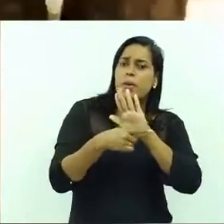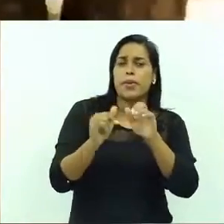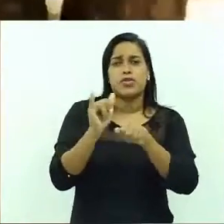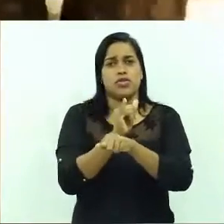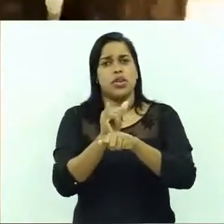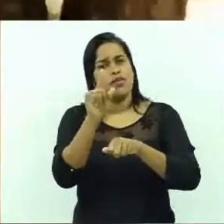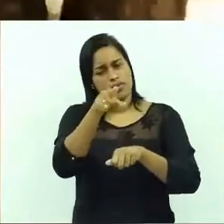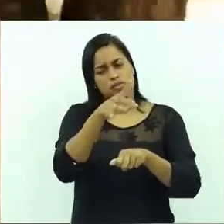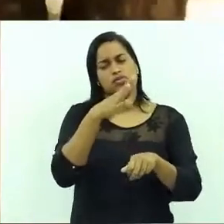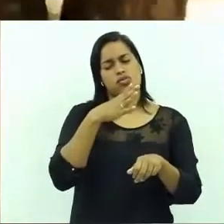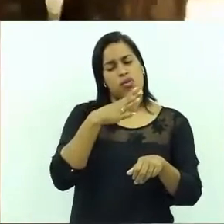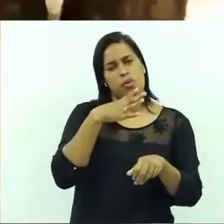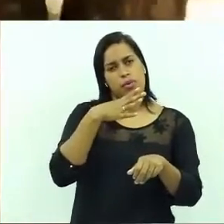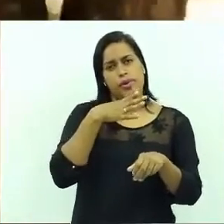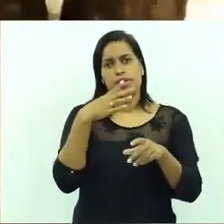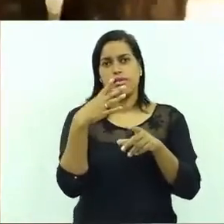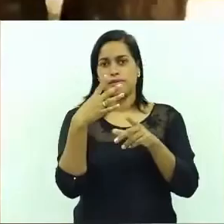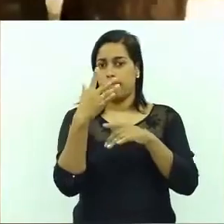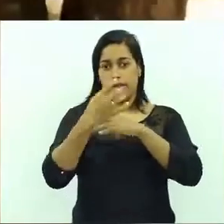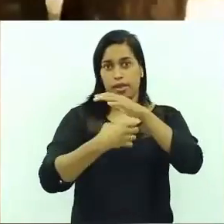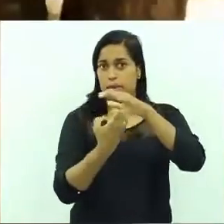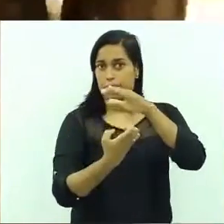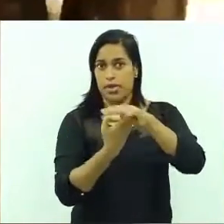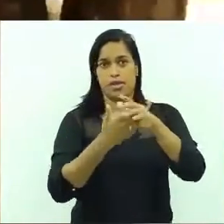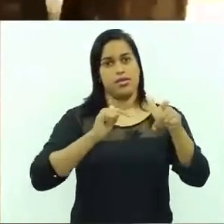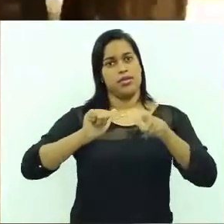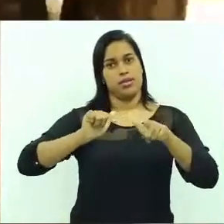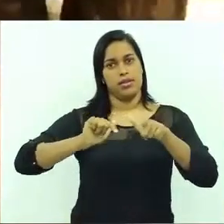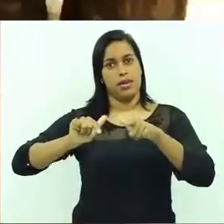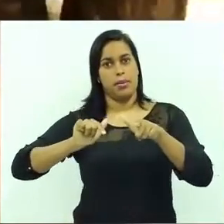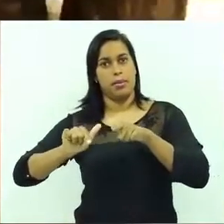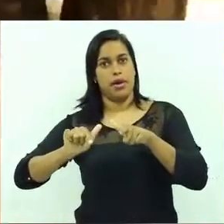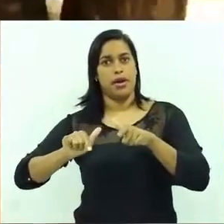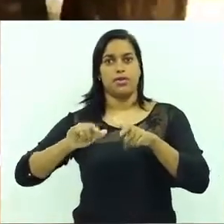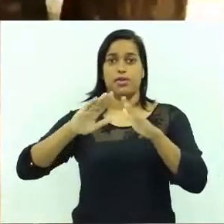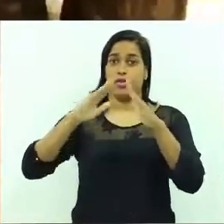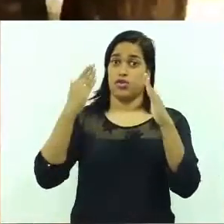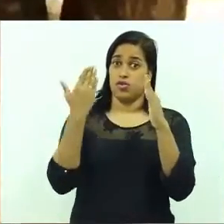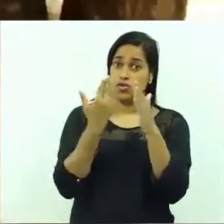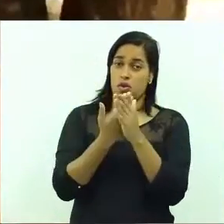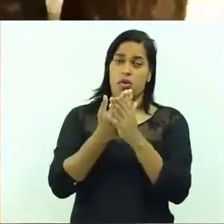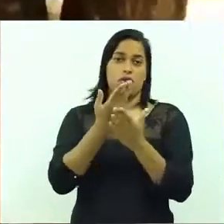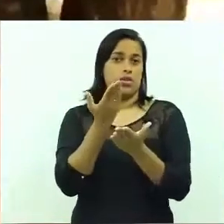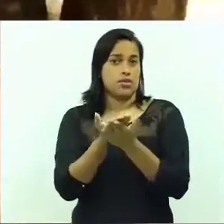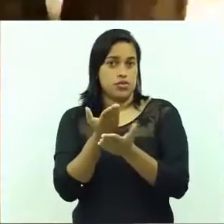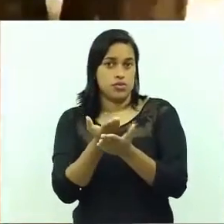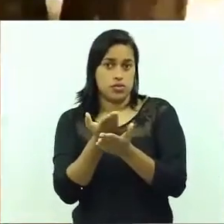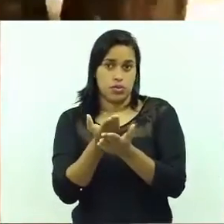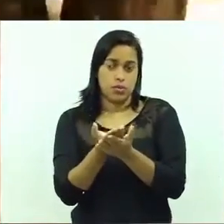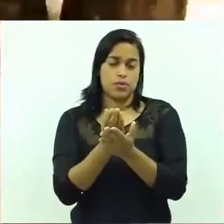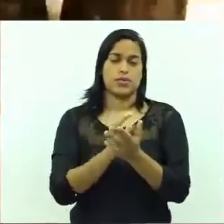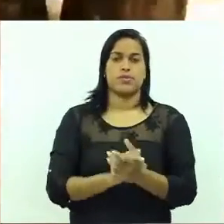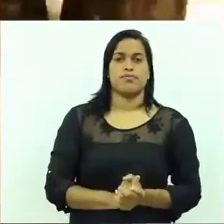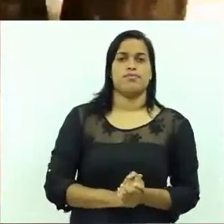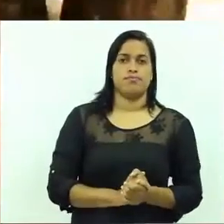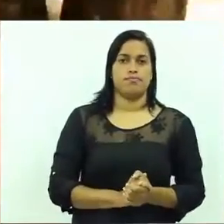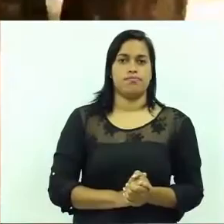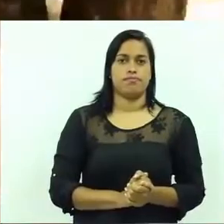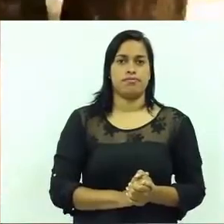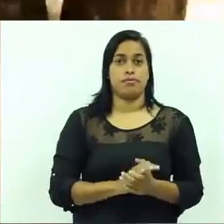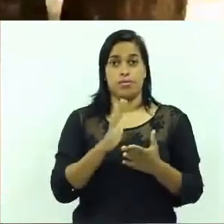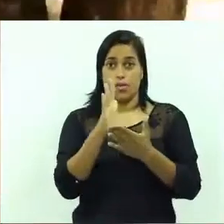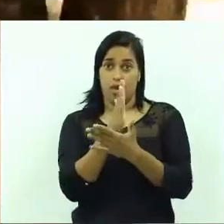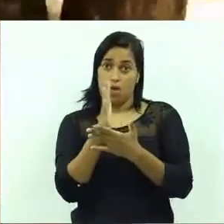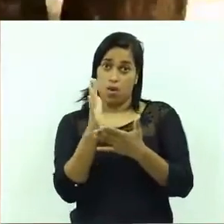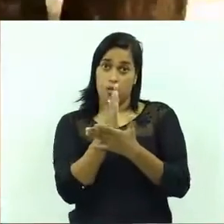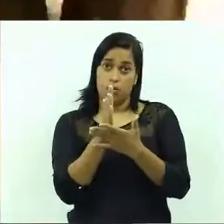ter ouvido falar, seja na empresa que trabalha, seja na escola que vocês estudam, enfim. Muitas vezes a gente